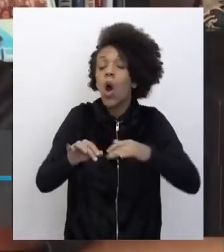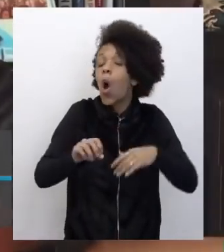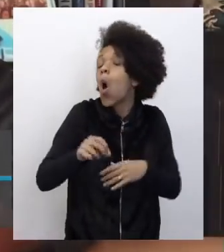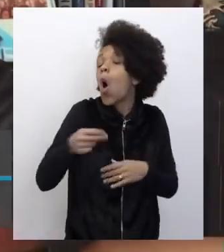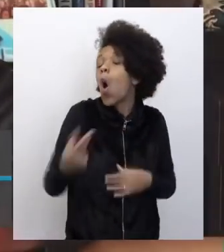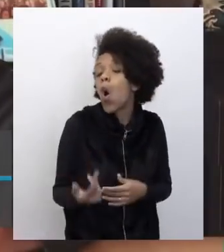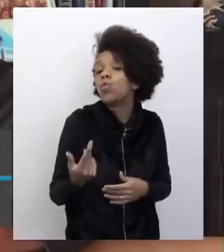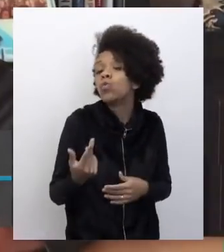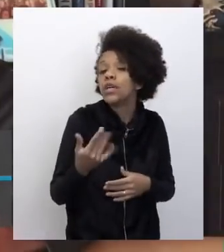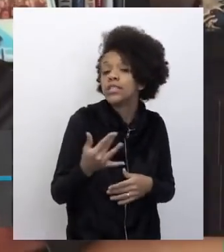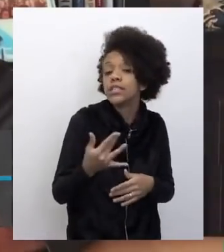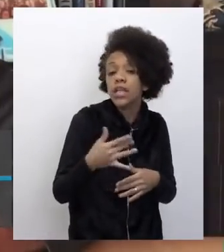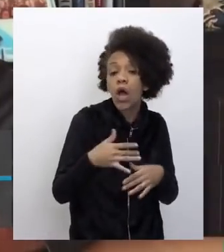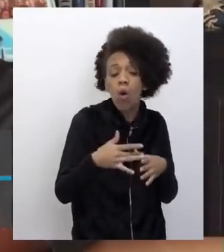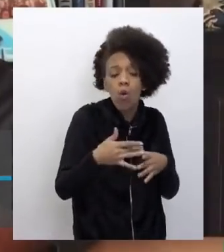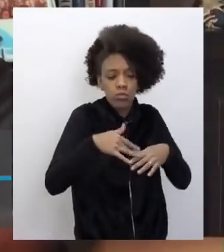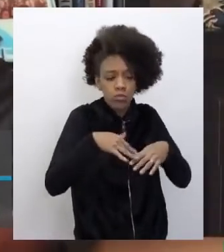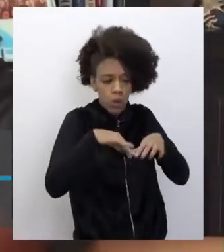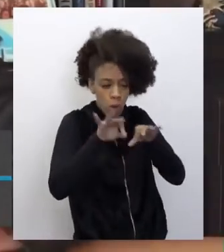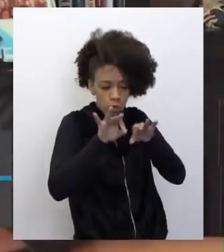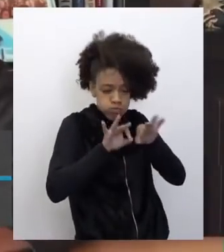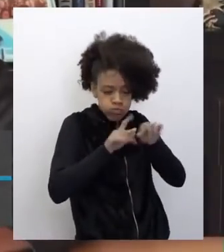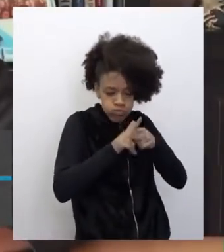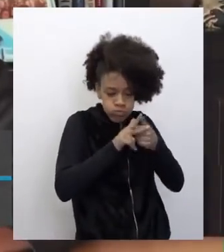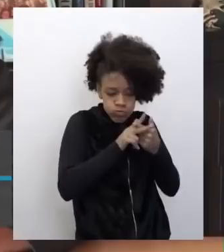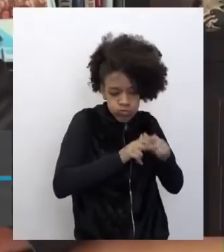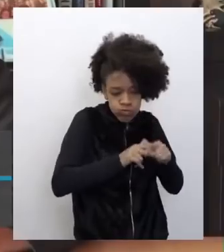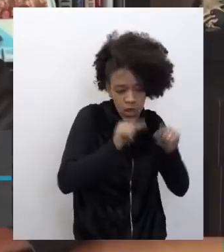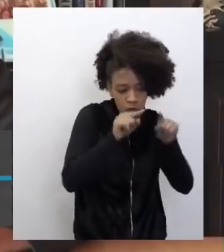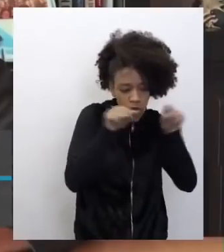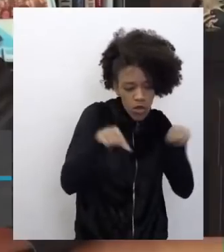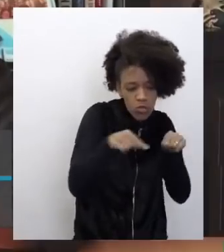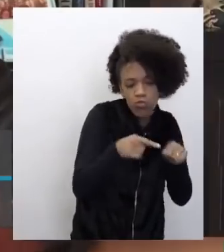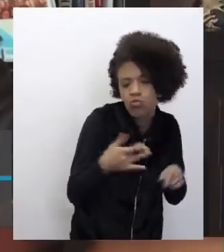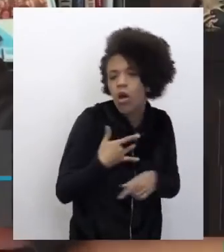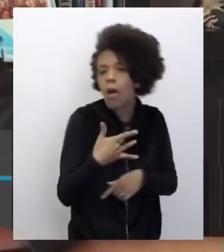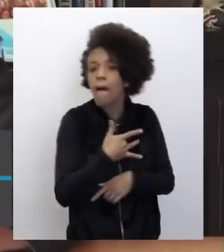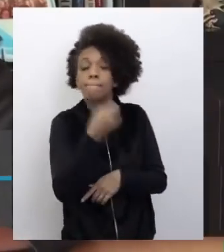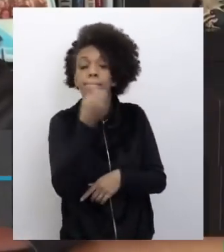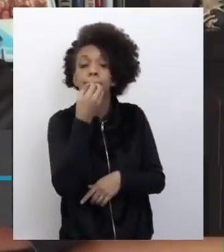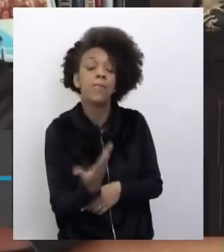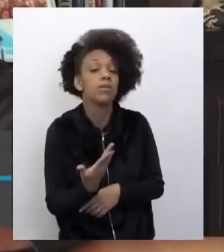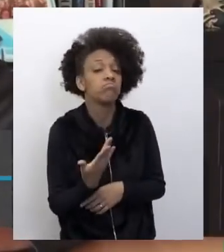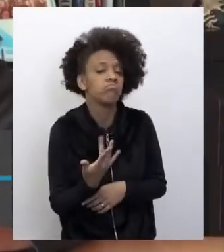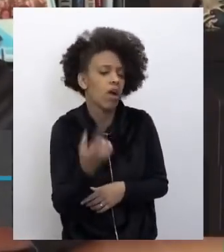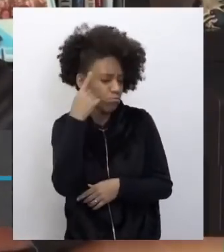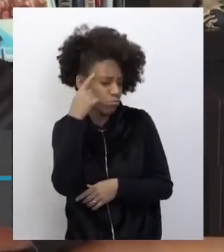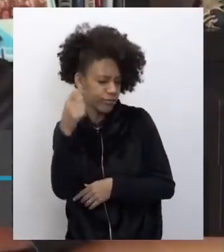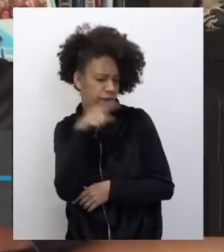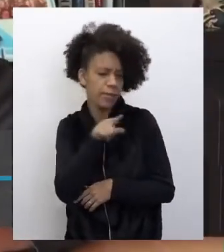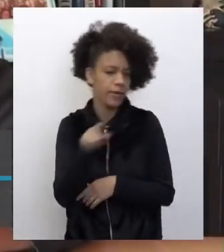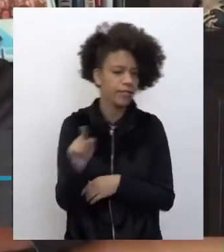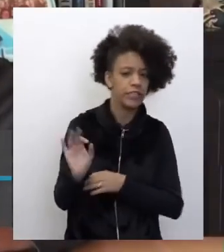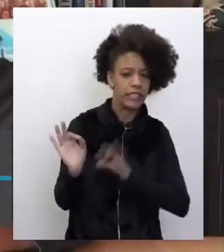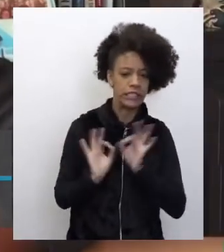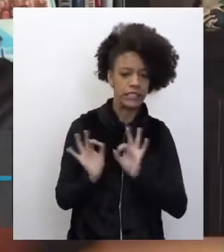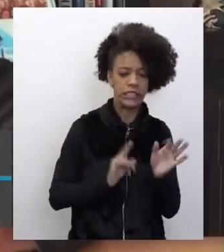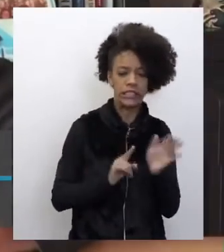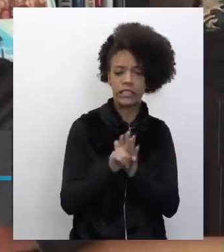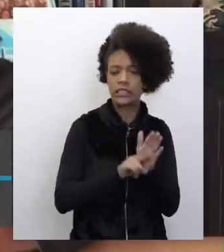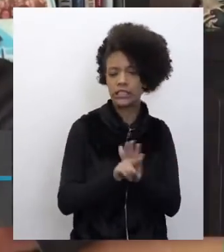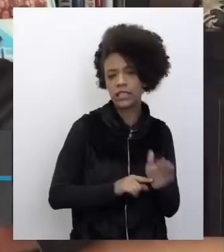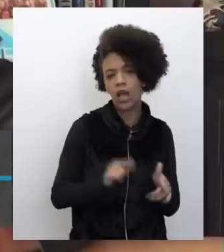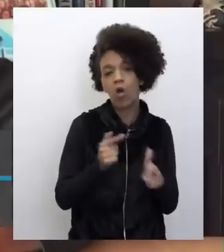um sistema de distribuição de itens necessários à saúde e ao bem-estar? Fica aí uma ideia para vocês desbravarem os